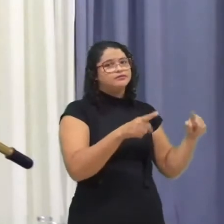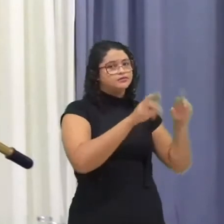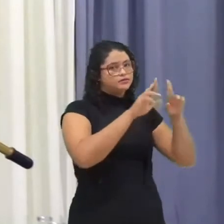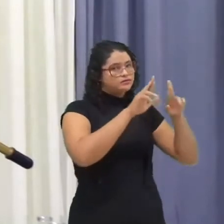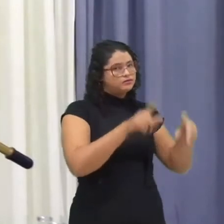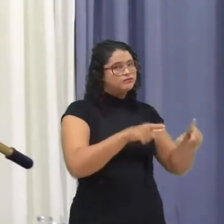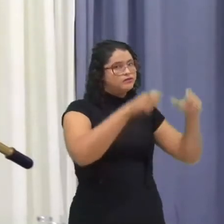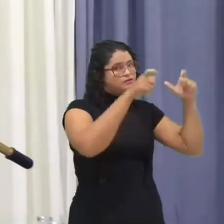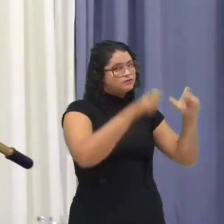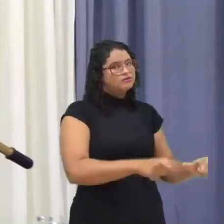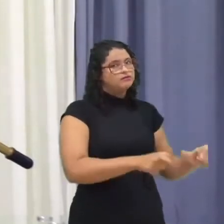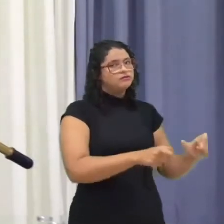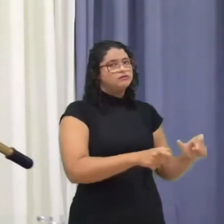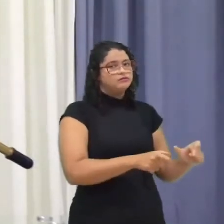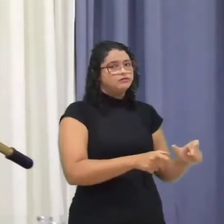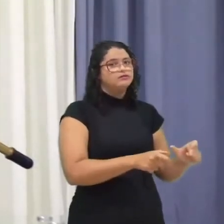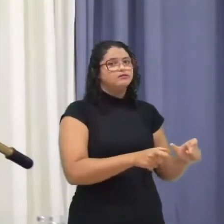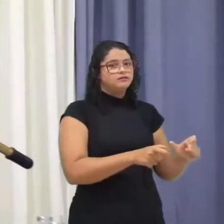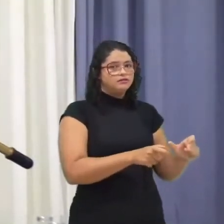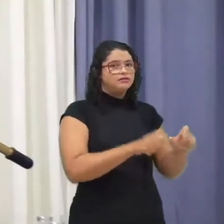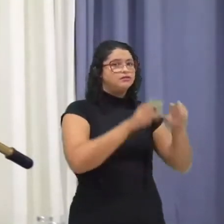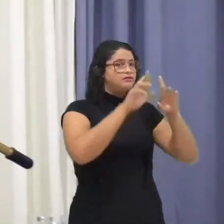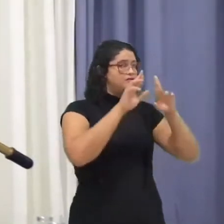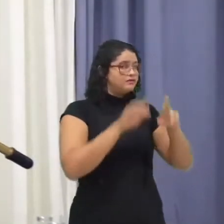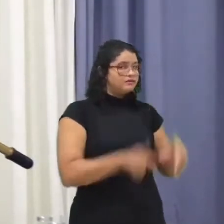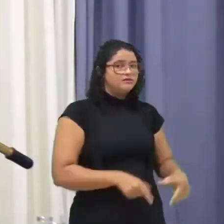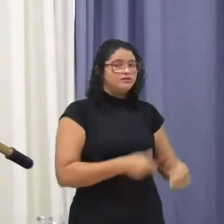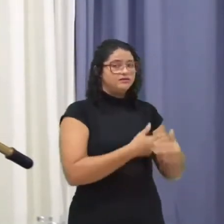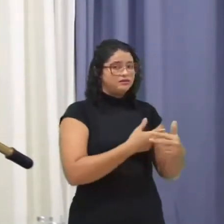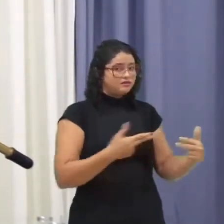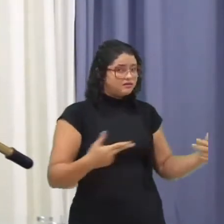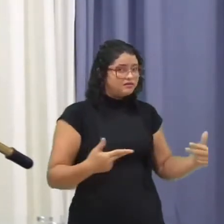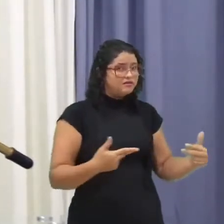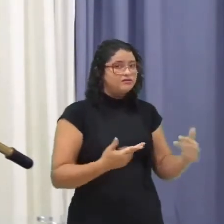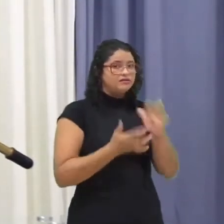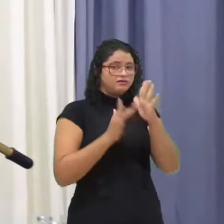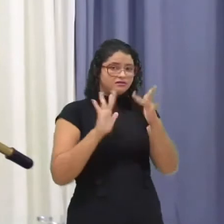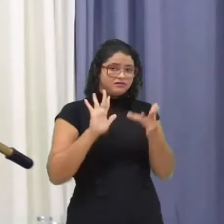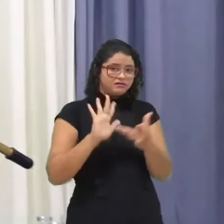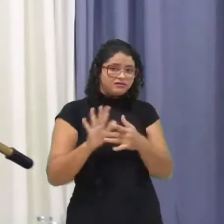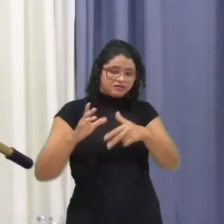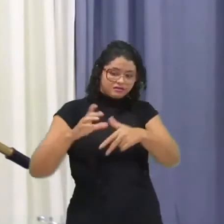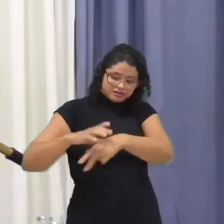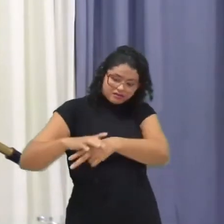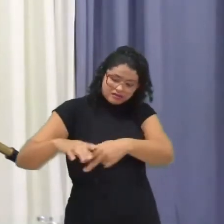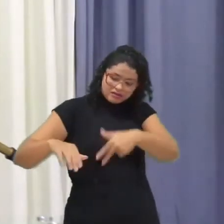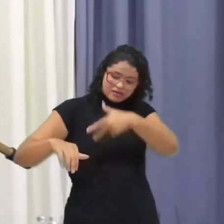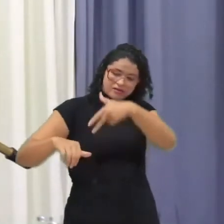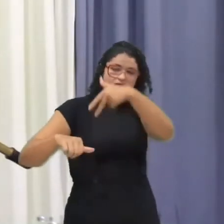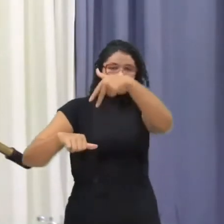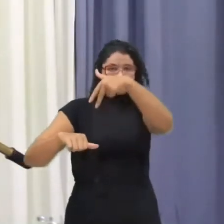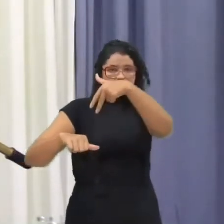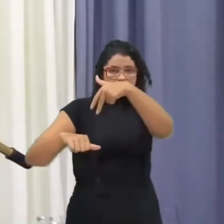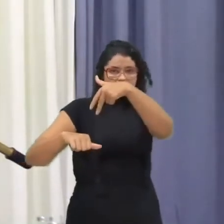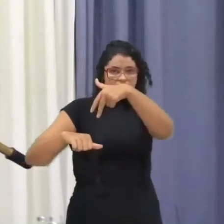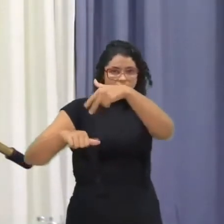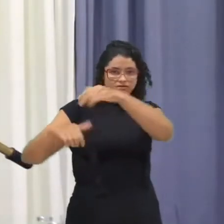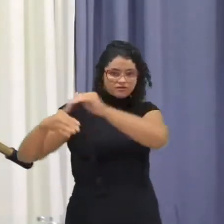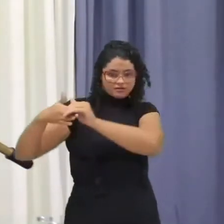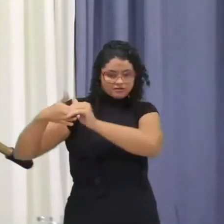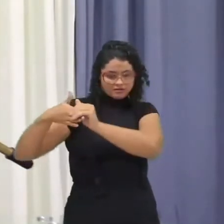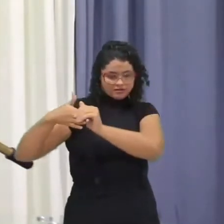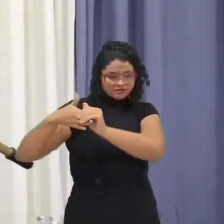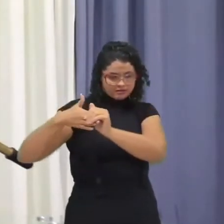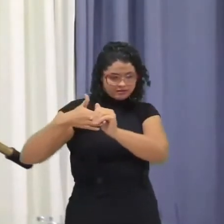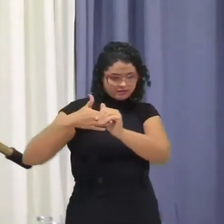em situações completamente adversas. Quando Jesus ressuscita, ele leva